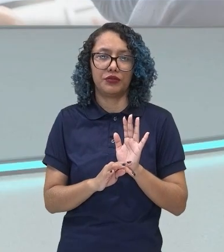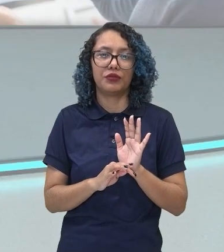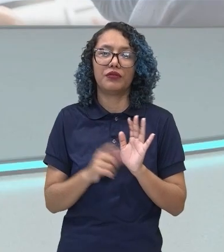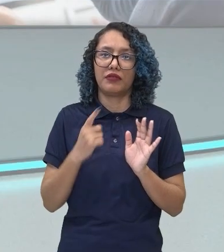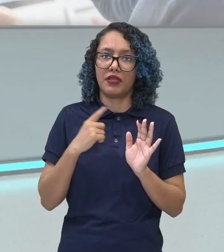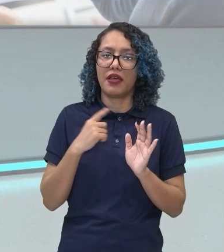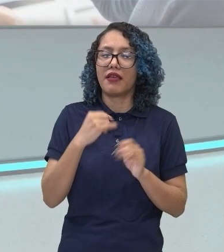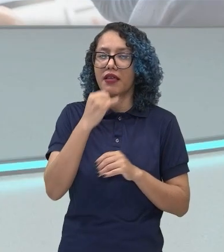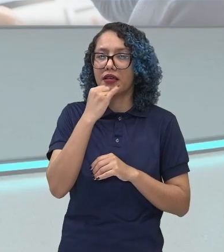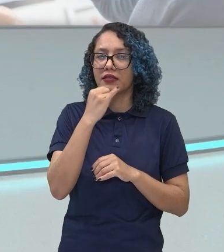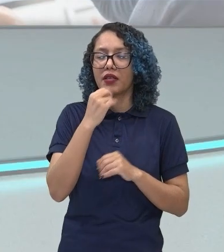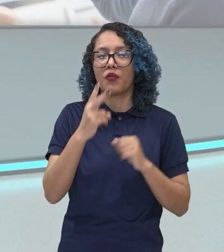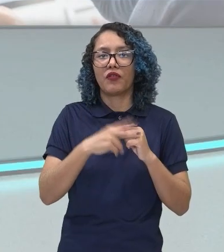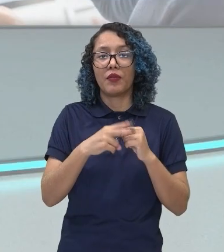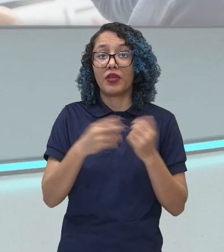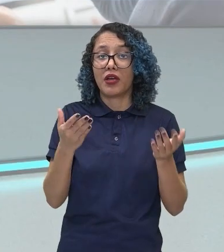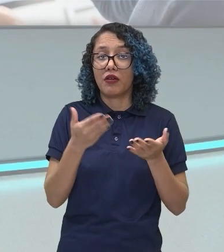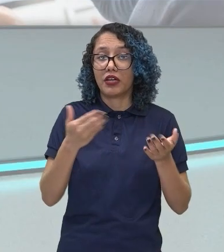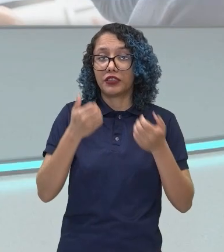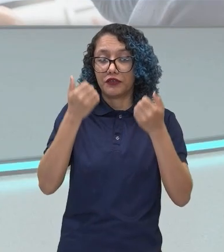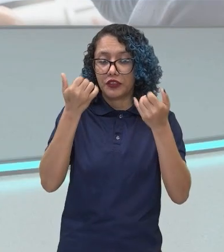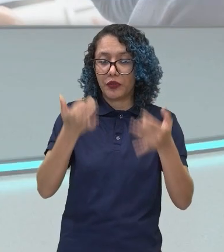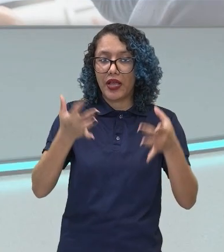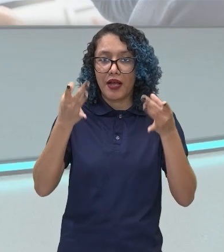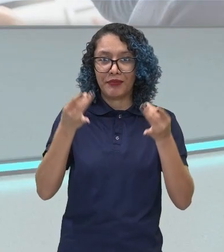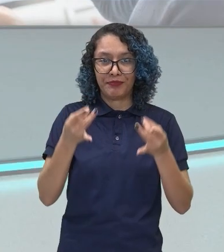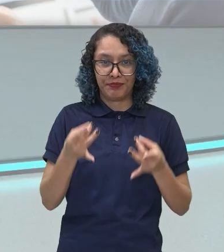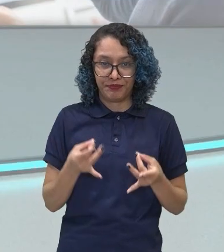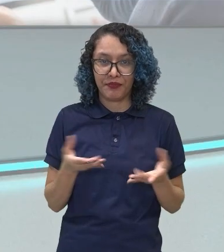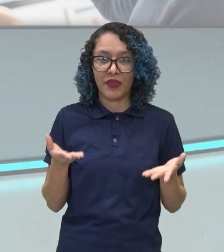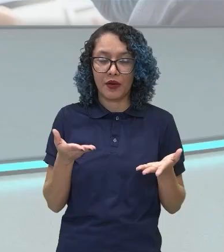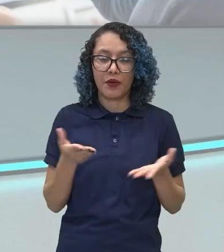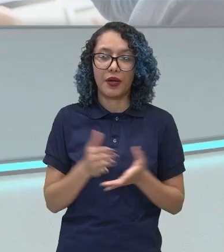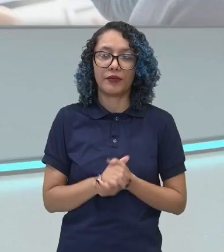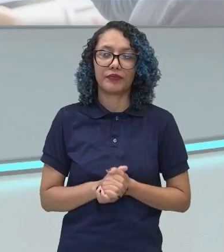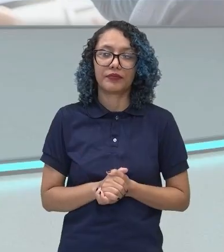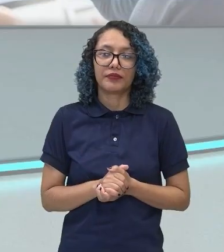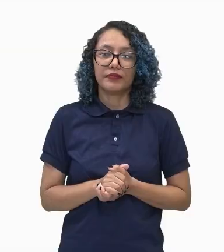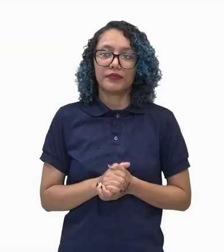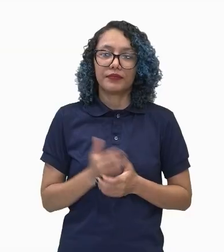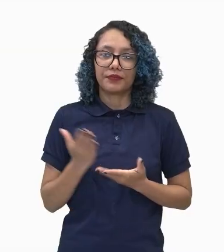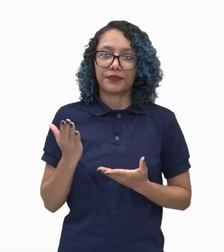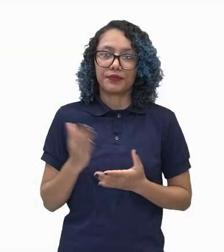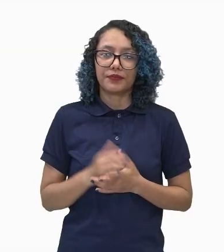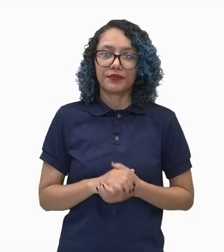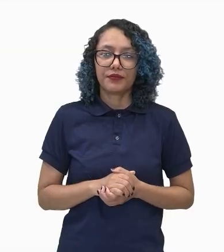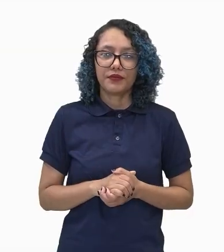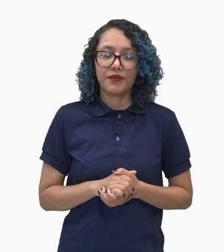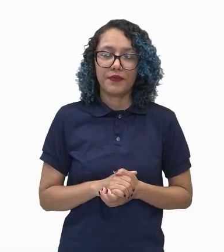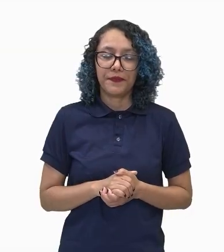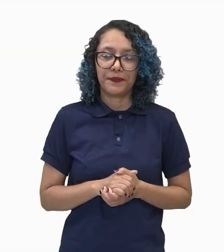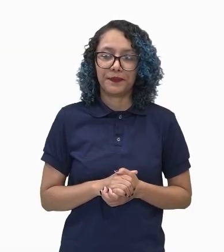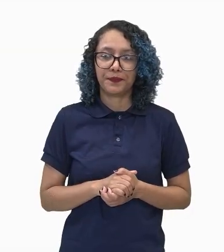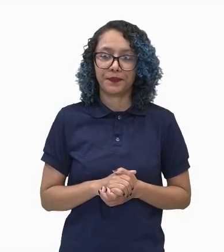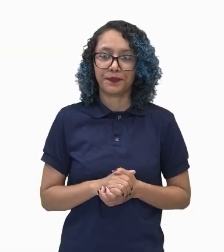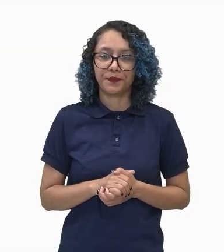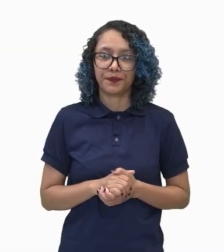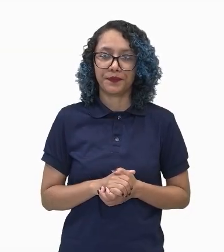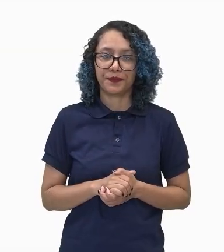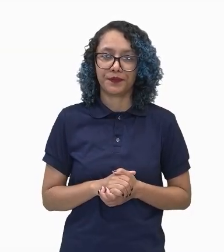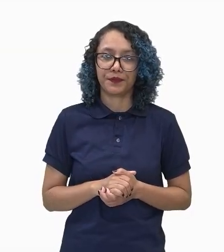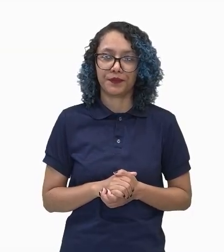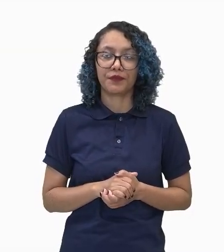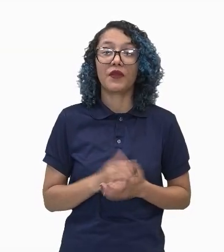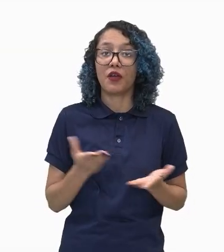com mais atenção, vamos nos deter aí com um pouco mais de atenção sobre o verbo to be. Acompanhe. Então, nosso momento